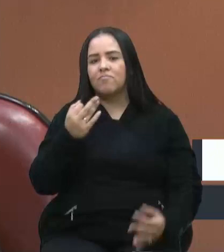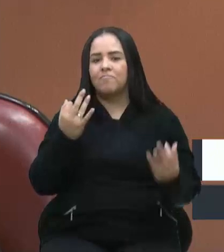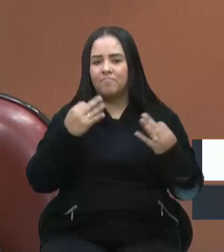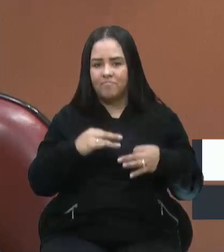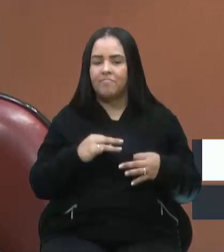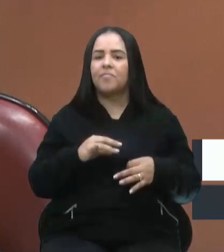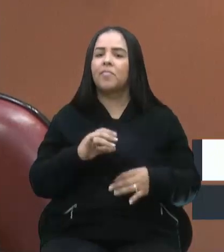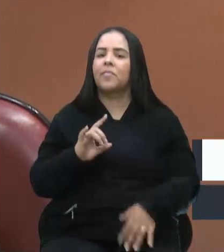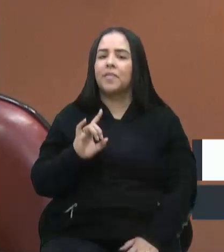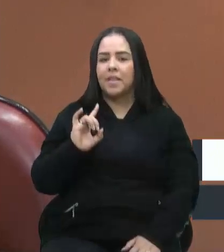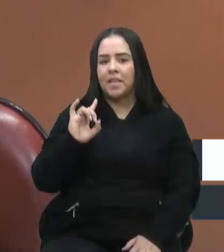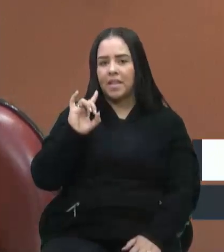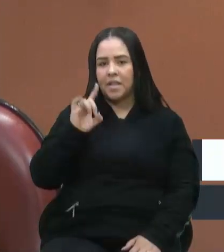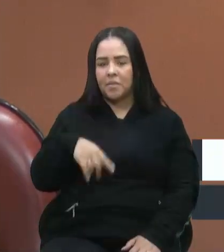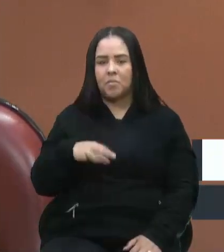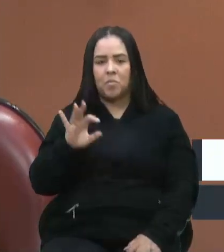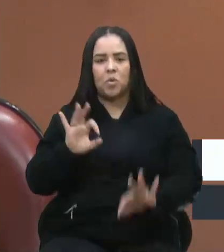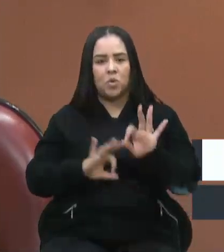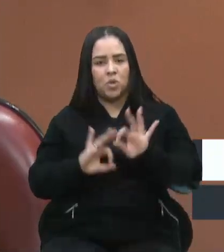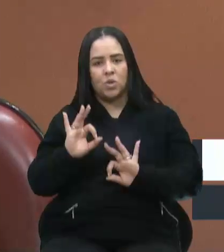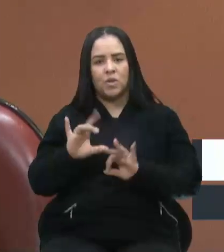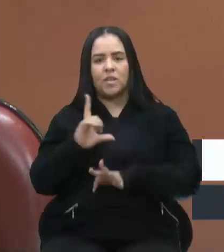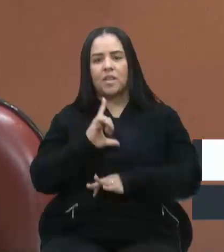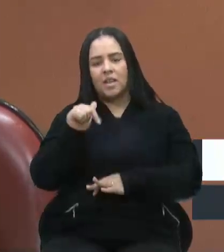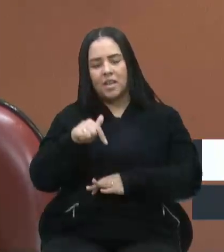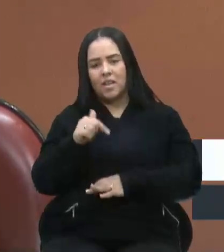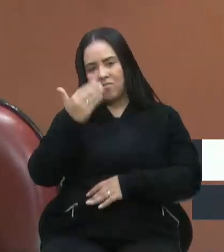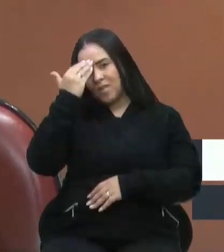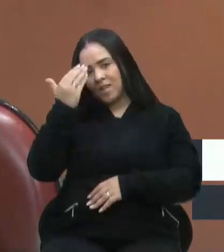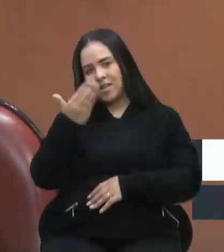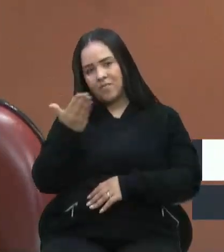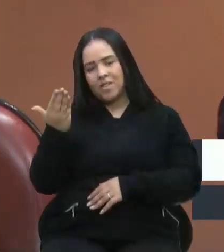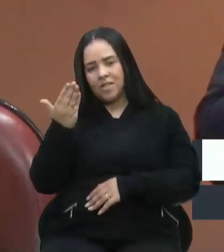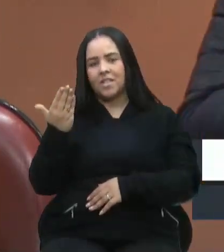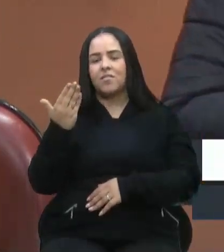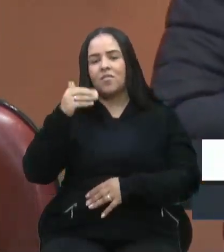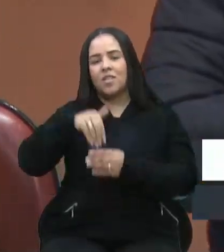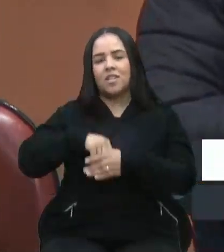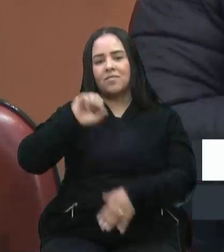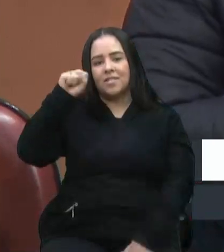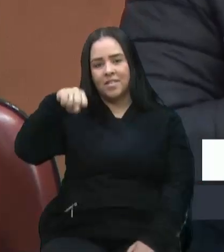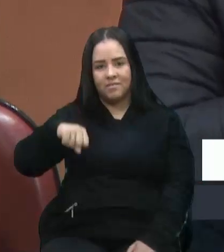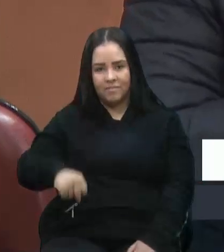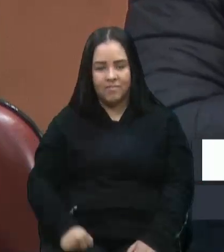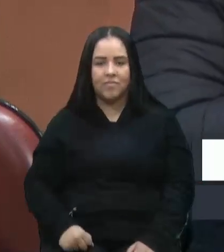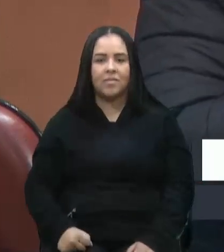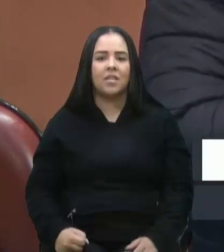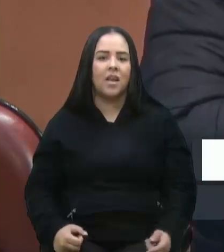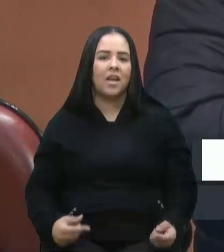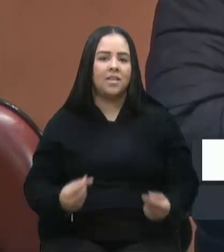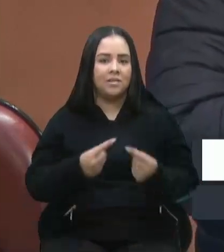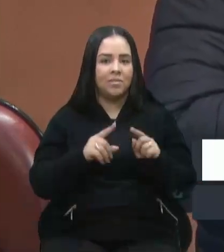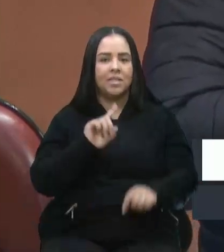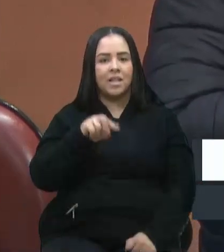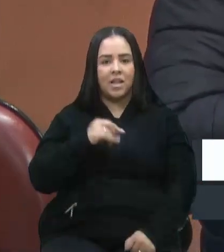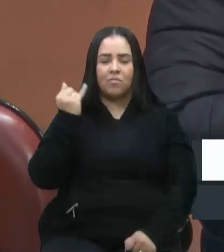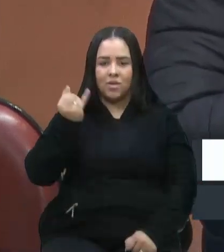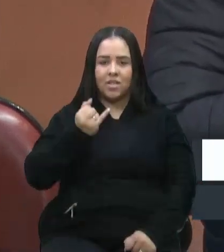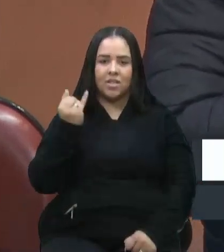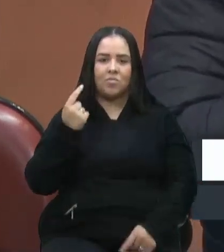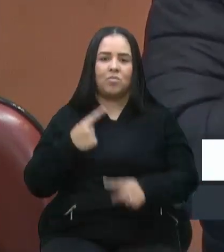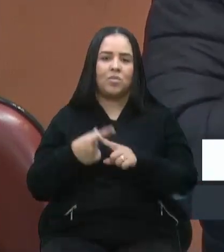é um projeto que passou por esta casa, agradeço os nobres pares por ter votado favorável, mas que é de extrema importância, porque